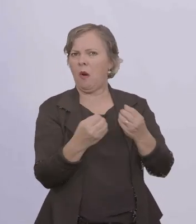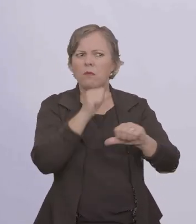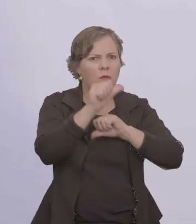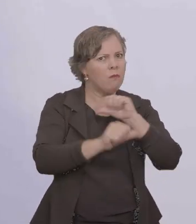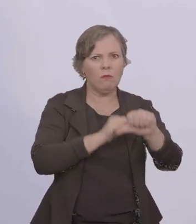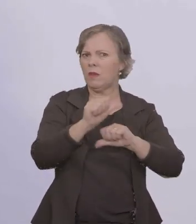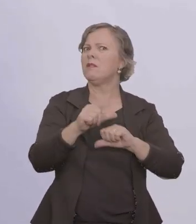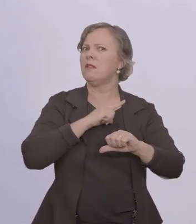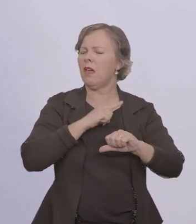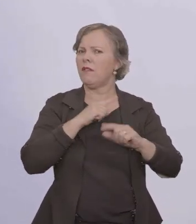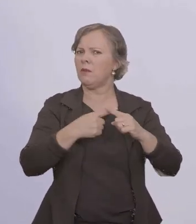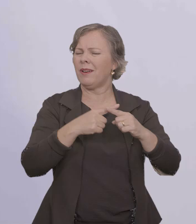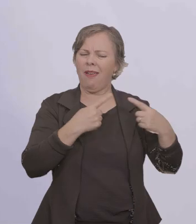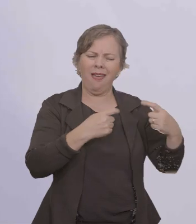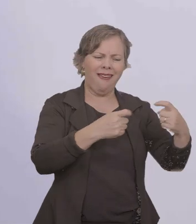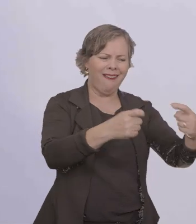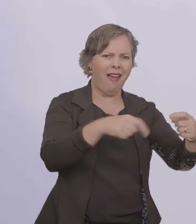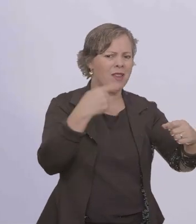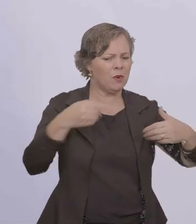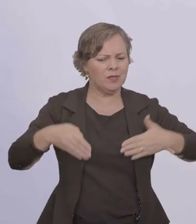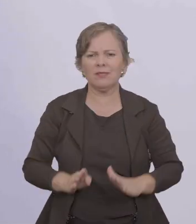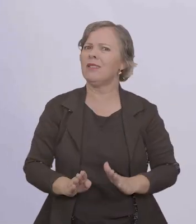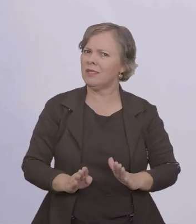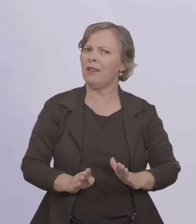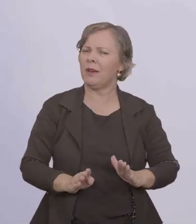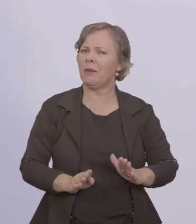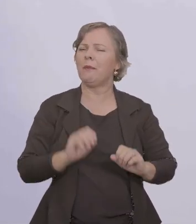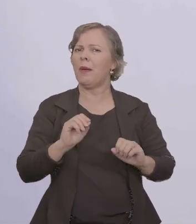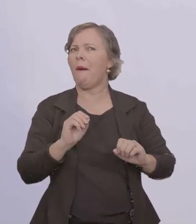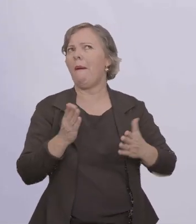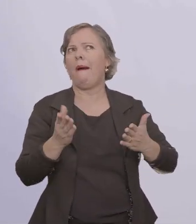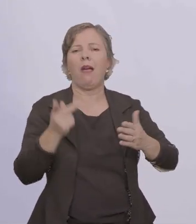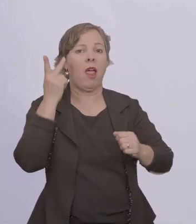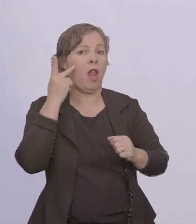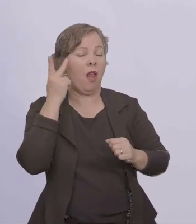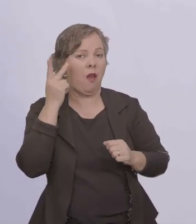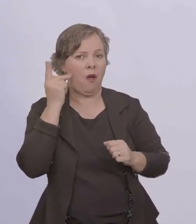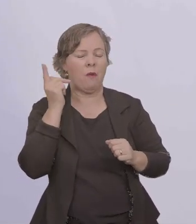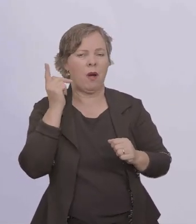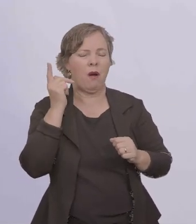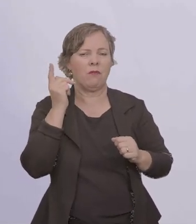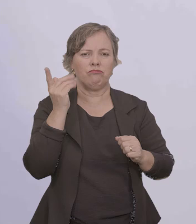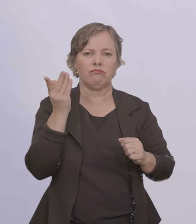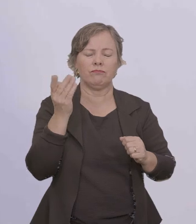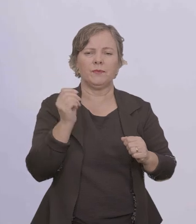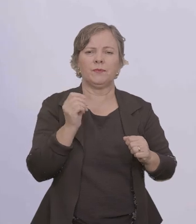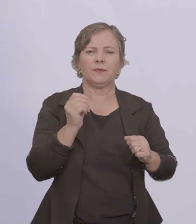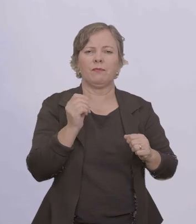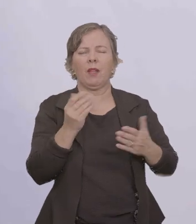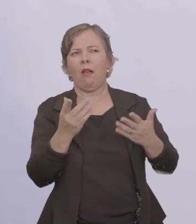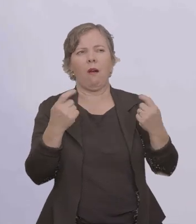quê? Elas vieram no pós-guerra. Então, são pessoas que normalmente elas vão ter ali